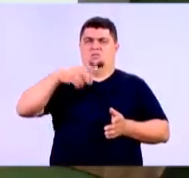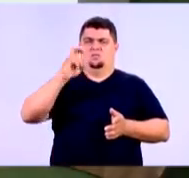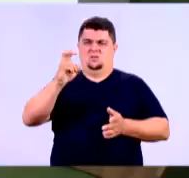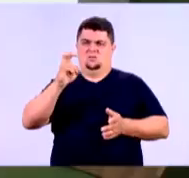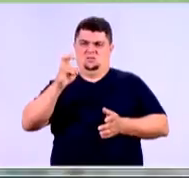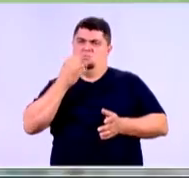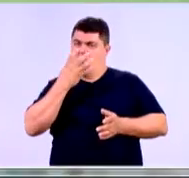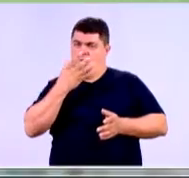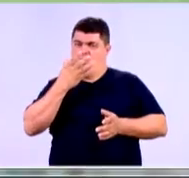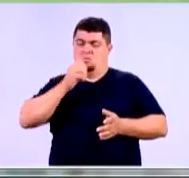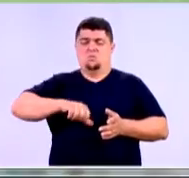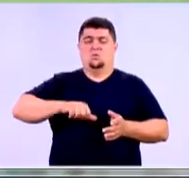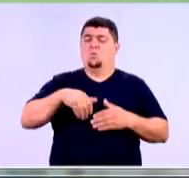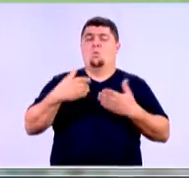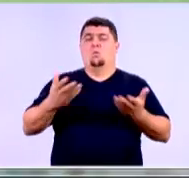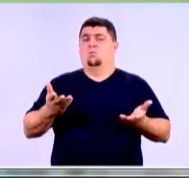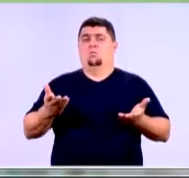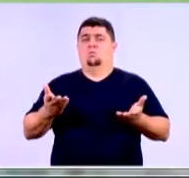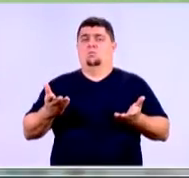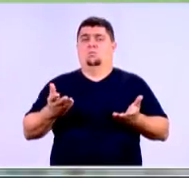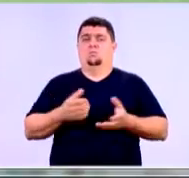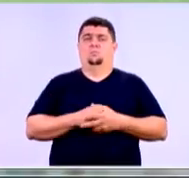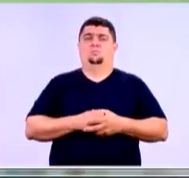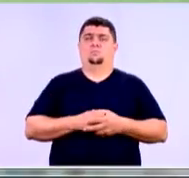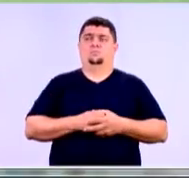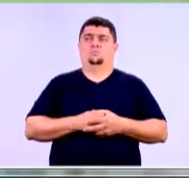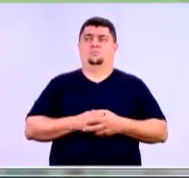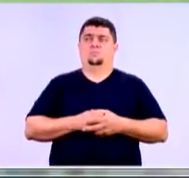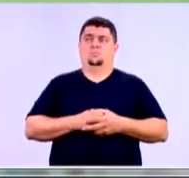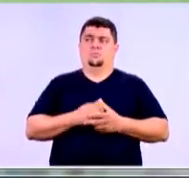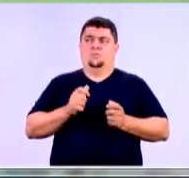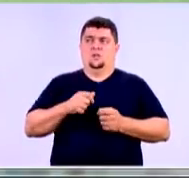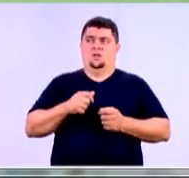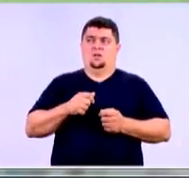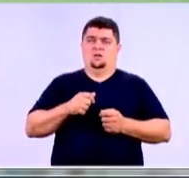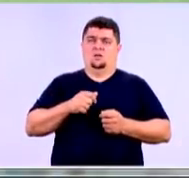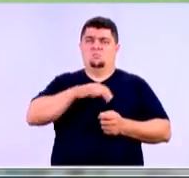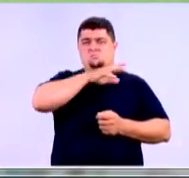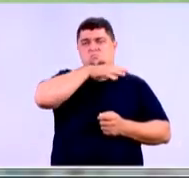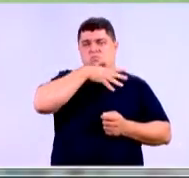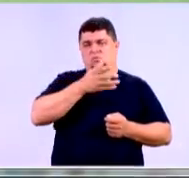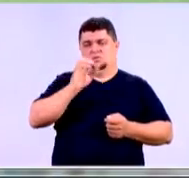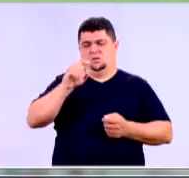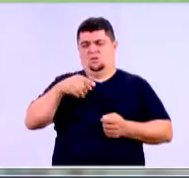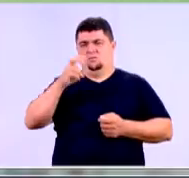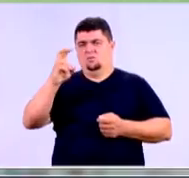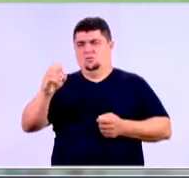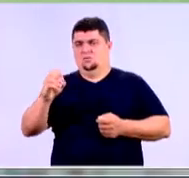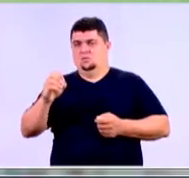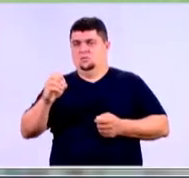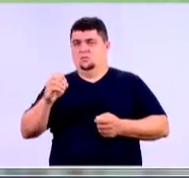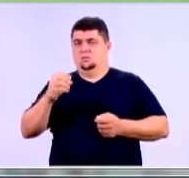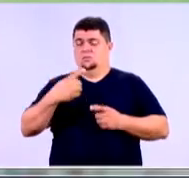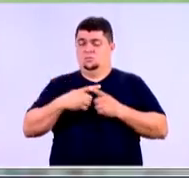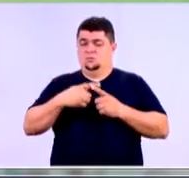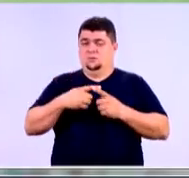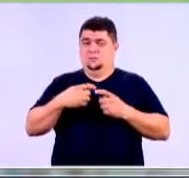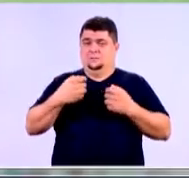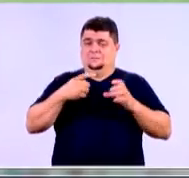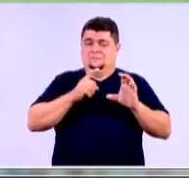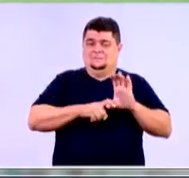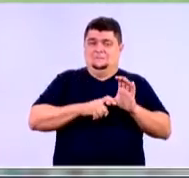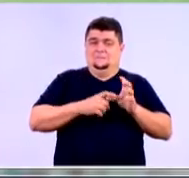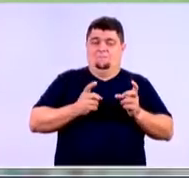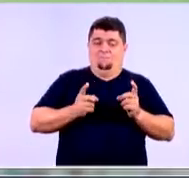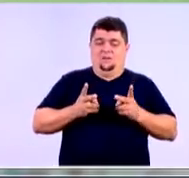né? Indicador de 0,5, por exemplo, a gente poderia considerar isso aqui um indicador ruim, né, professor? Porque ela já estaria muito dependente de vender